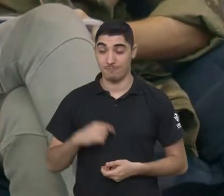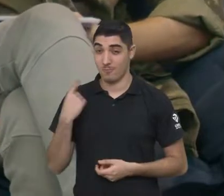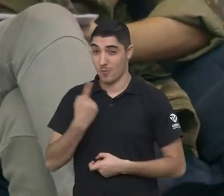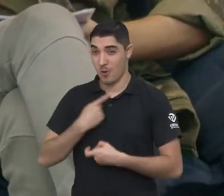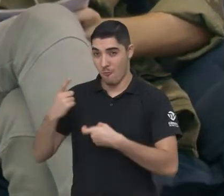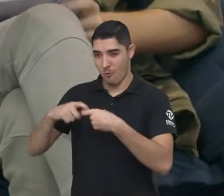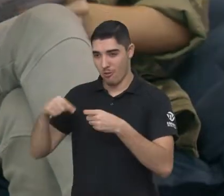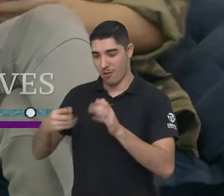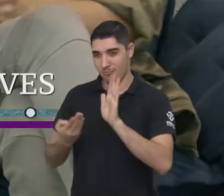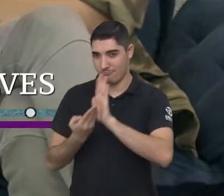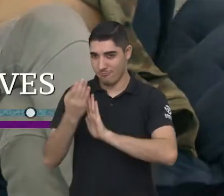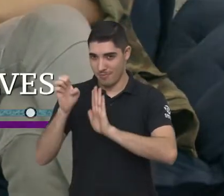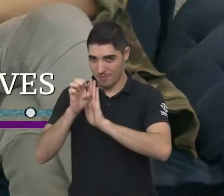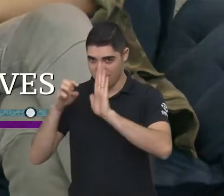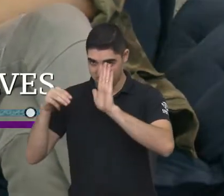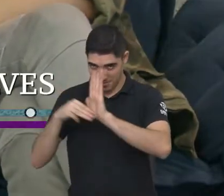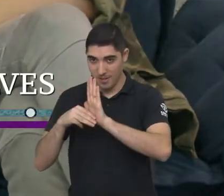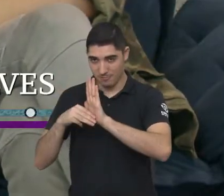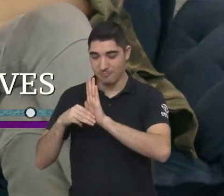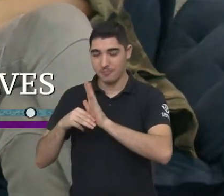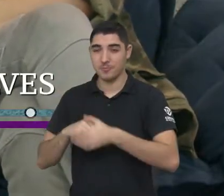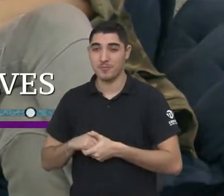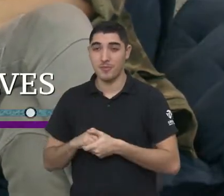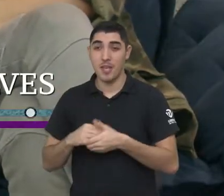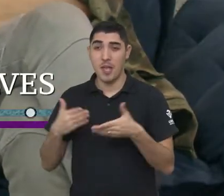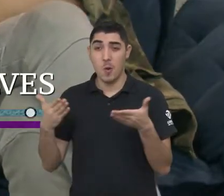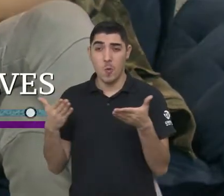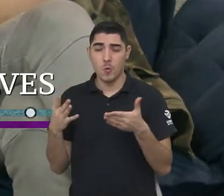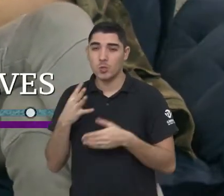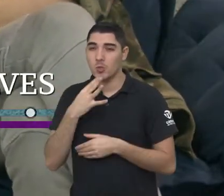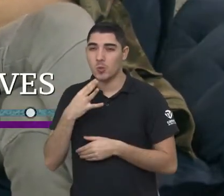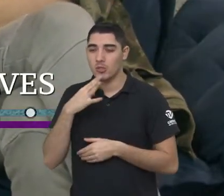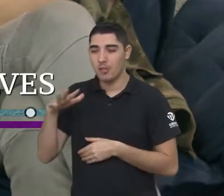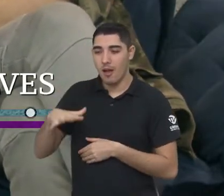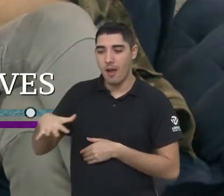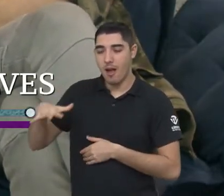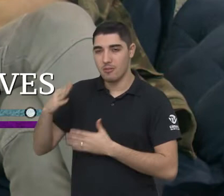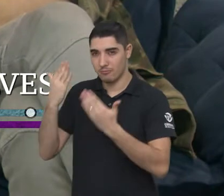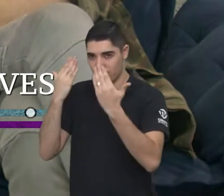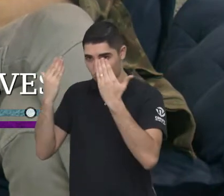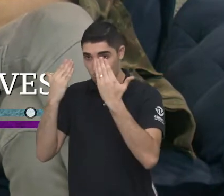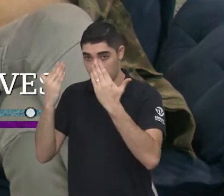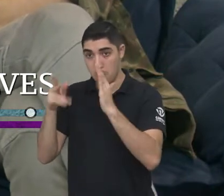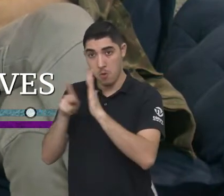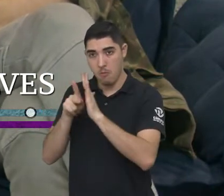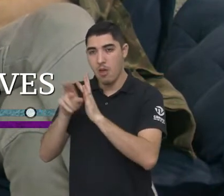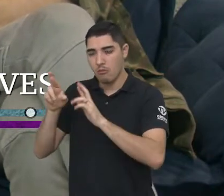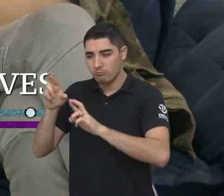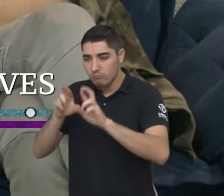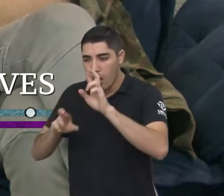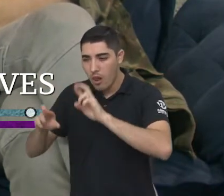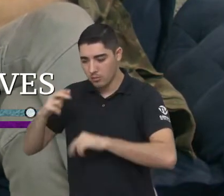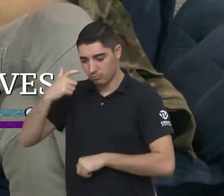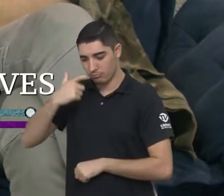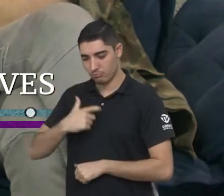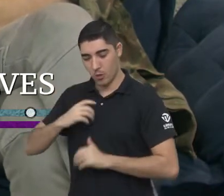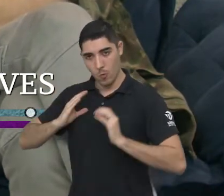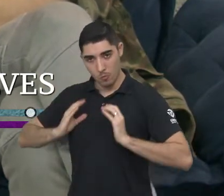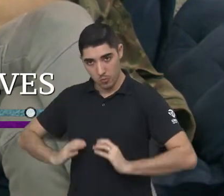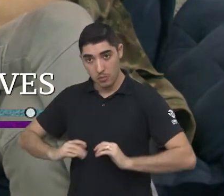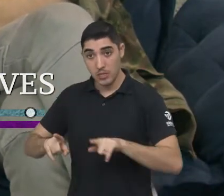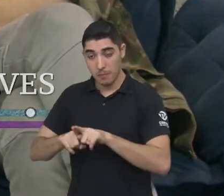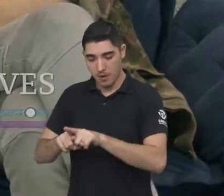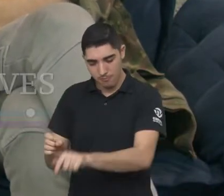Estamos de volta com Estação Mercado, Carreiras e Profissões, hoje conhecendo um pouco da psicologia, ciência que analisa os nossos